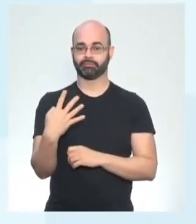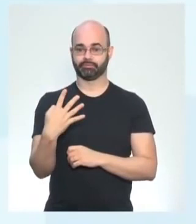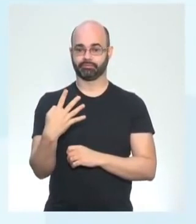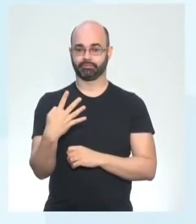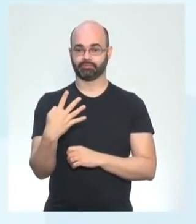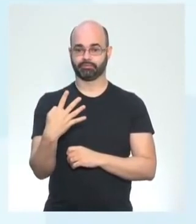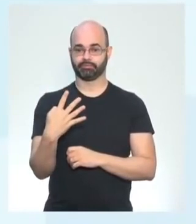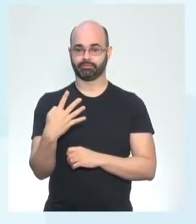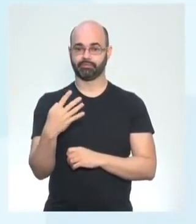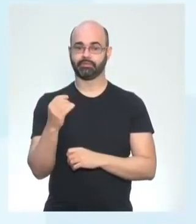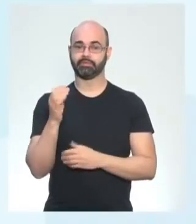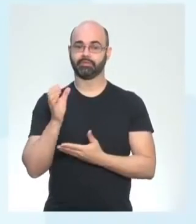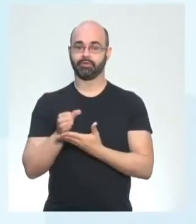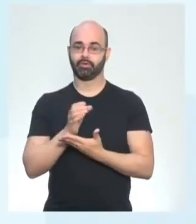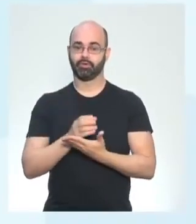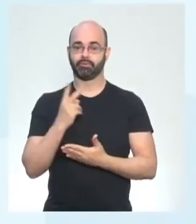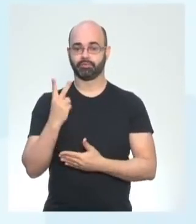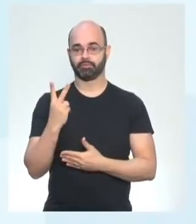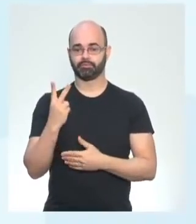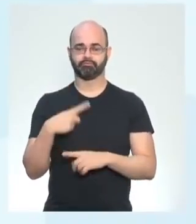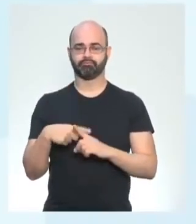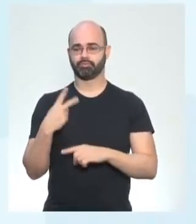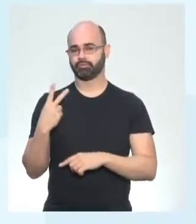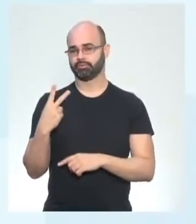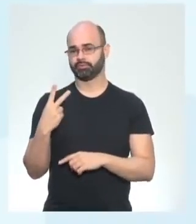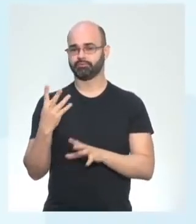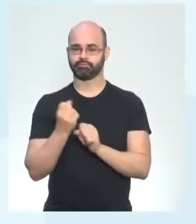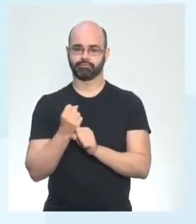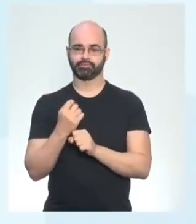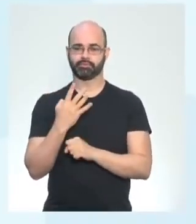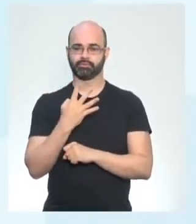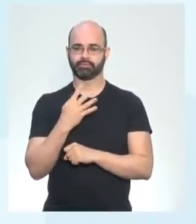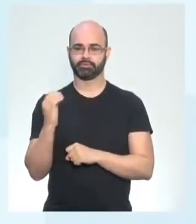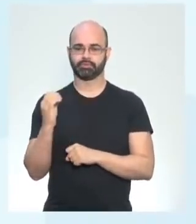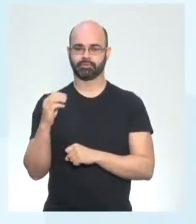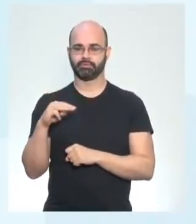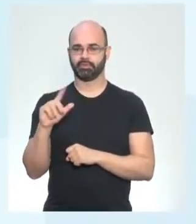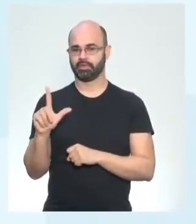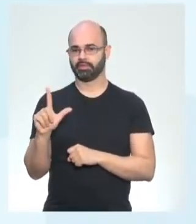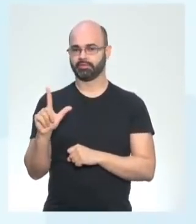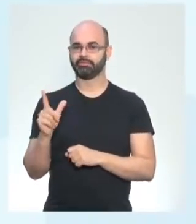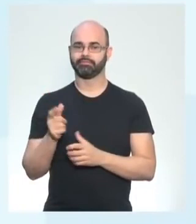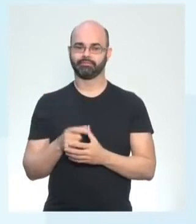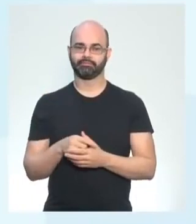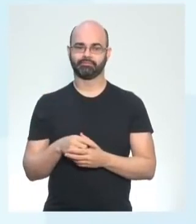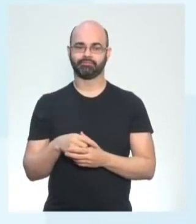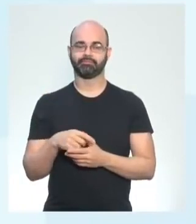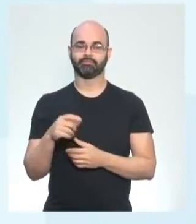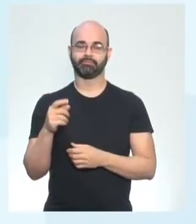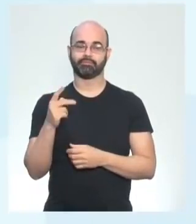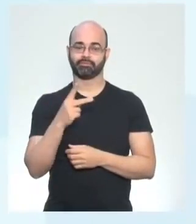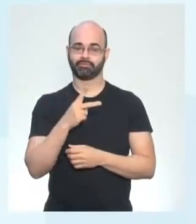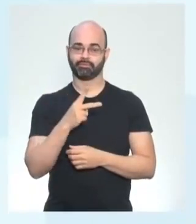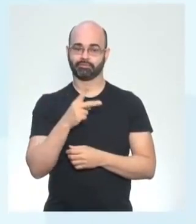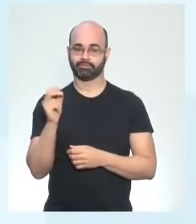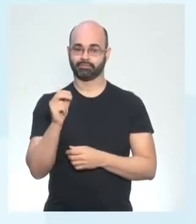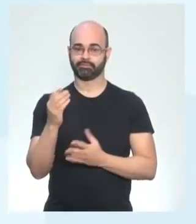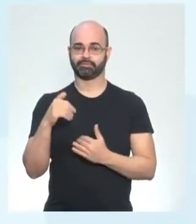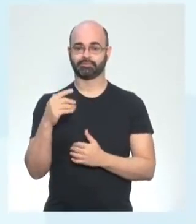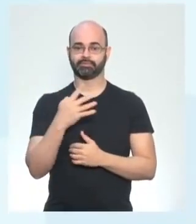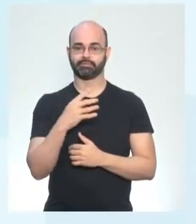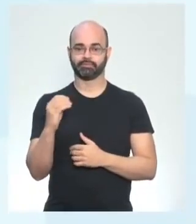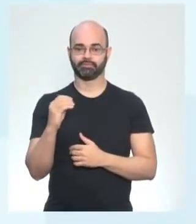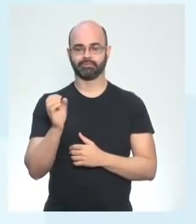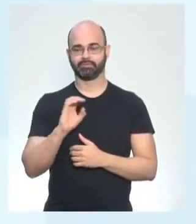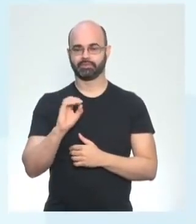0,4, se eu tiver 2 copos, eu só multipliquei por 2. Então, eu vou ter 400. Então, 200, eu fui para 400 ou